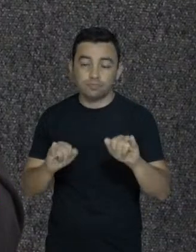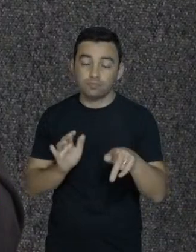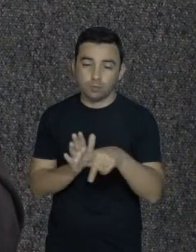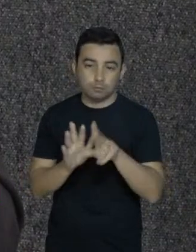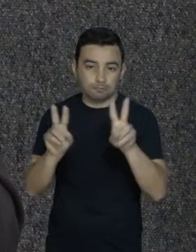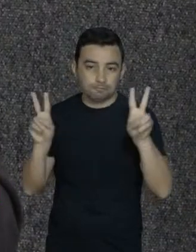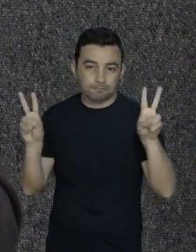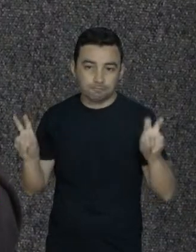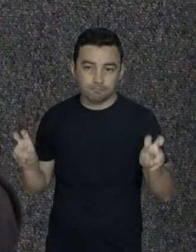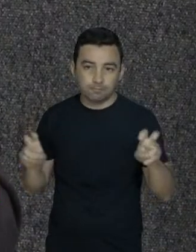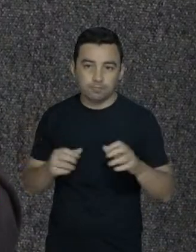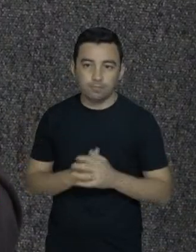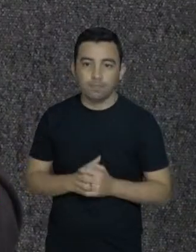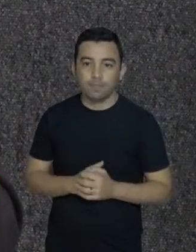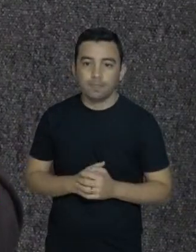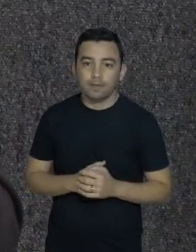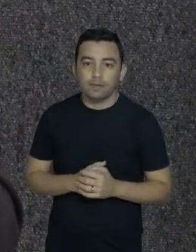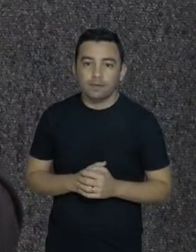tema